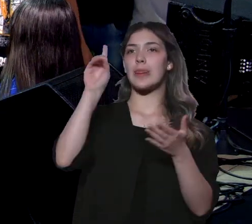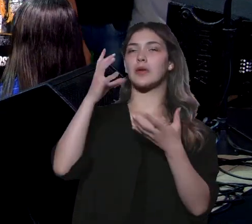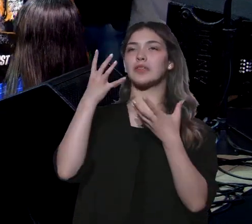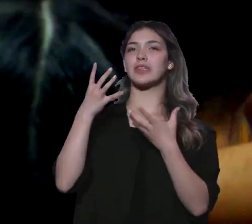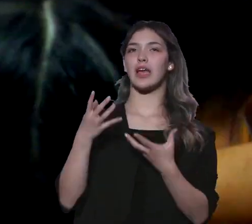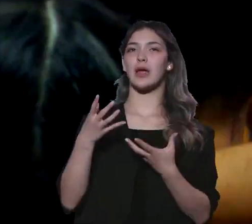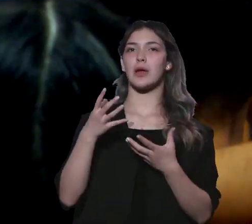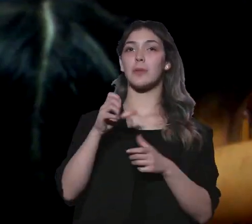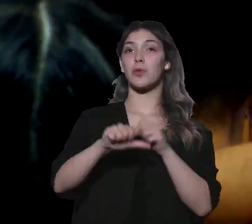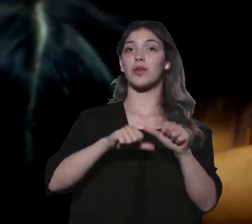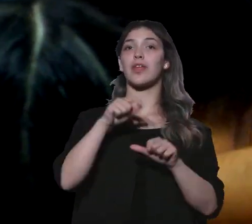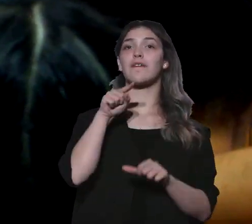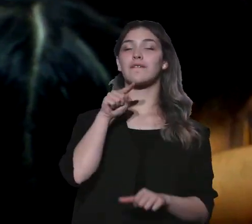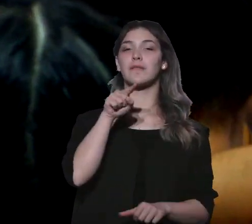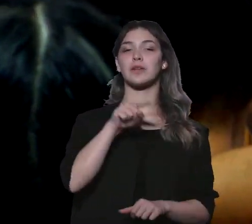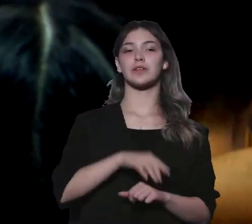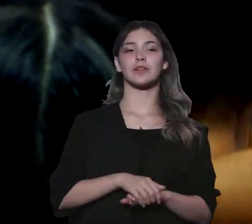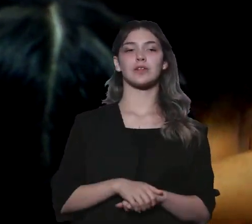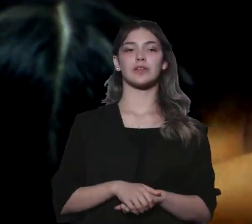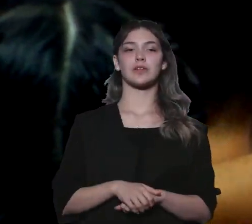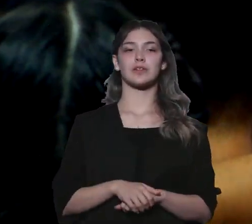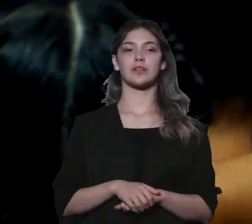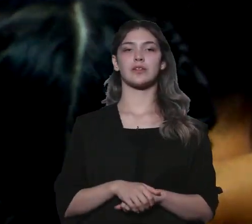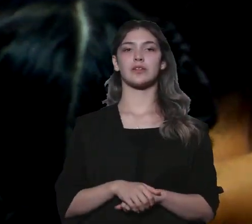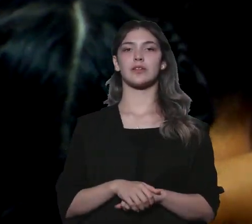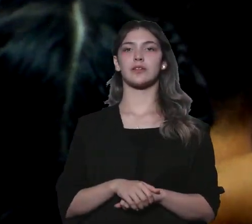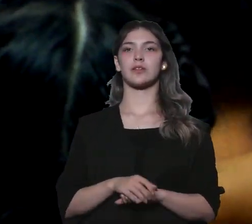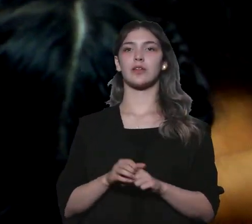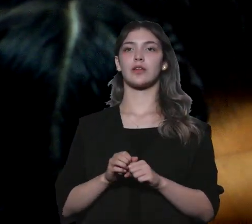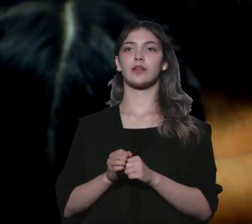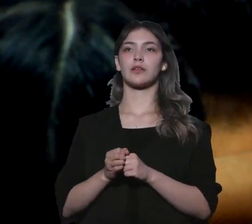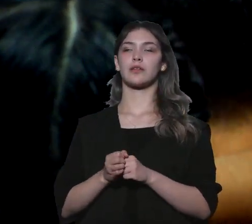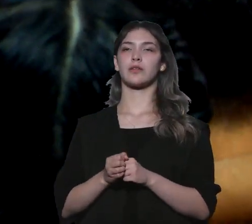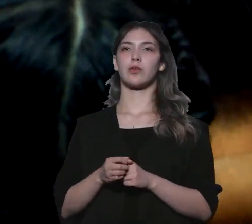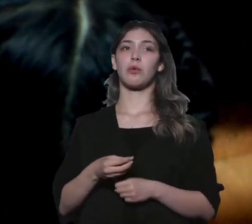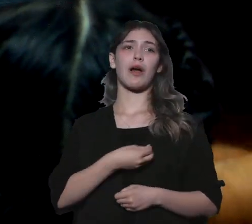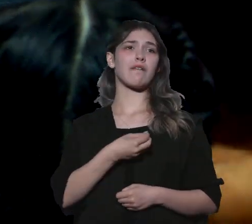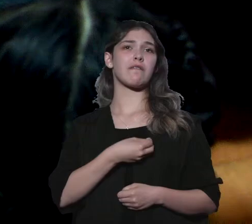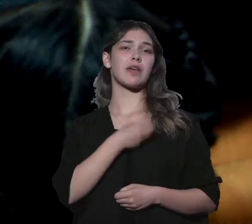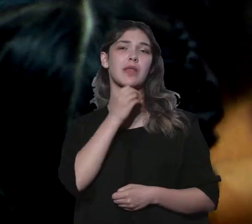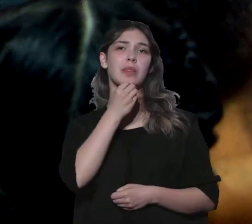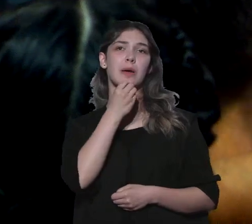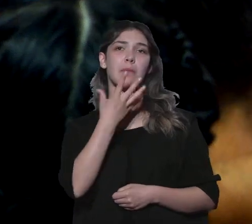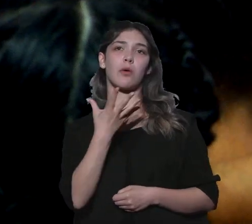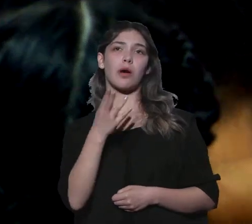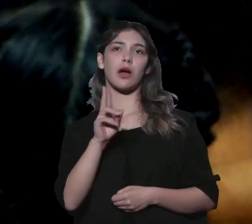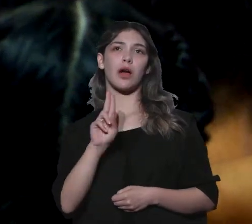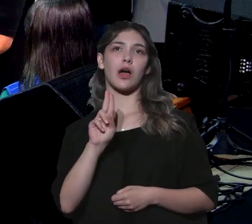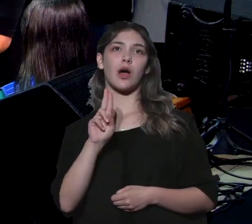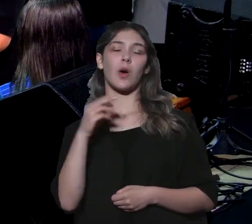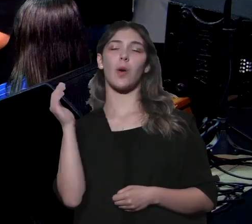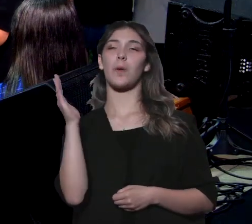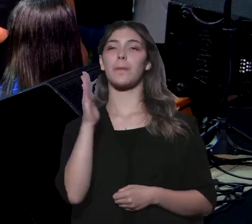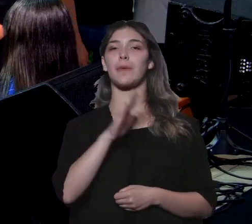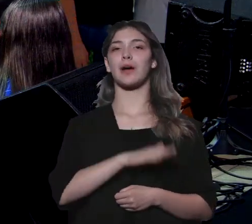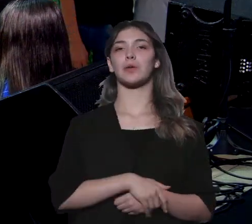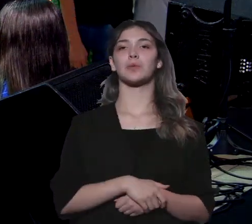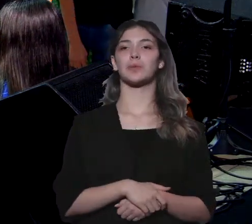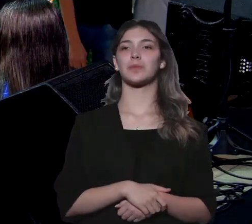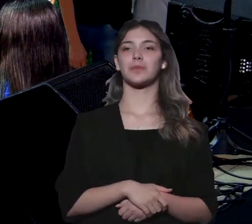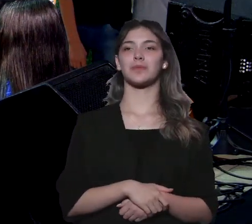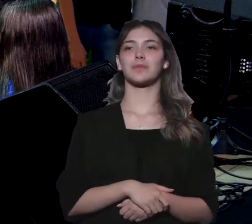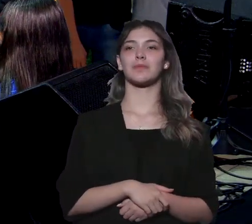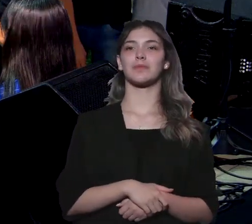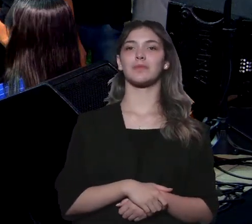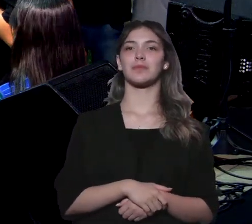Seja sendo assaltado ou ganhando uma bênção. Seja bem com os pais ou mal com os pais. Seja bem